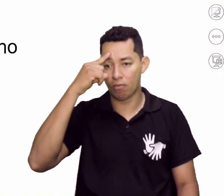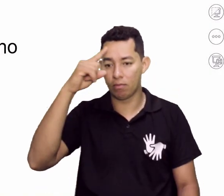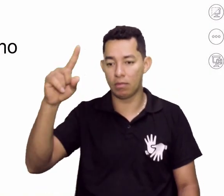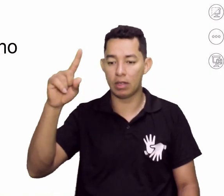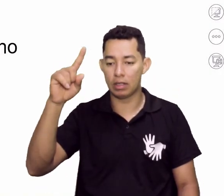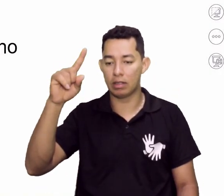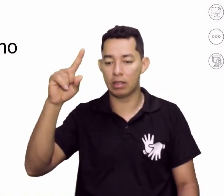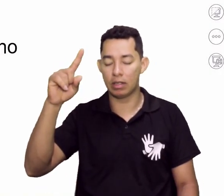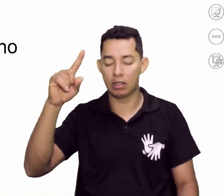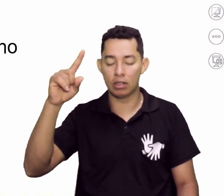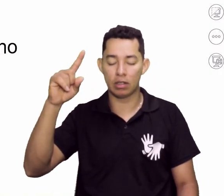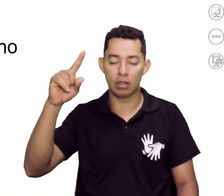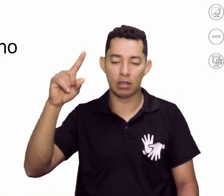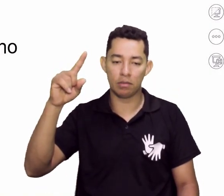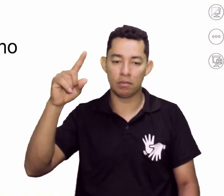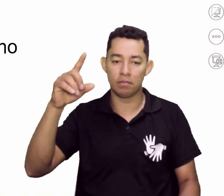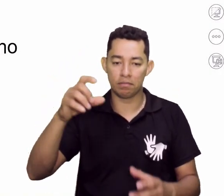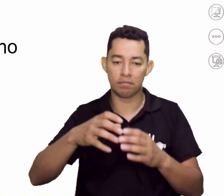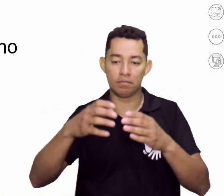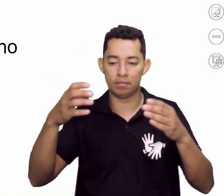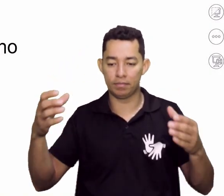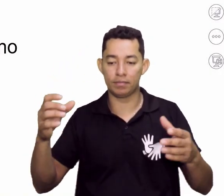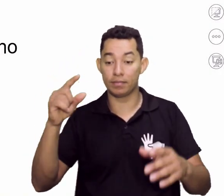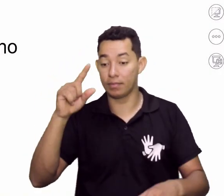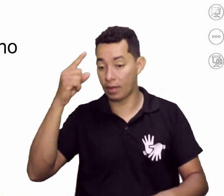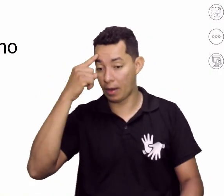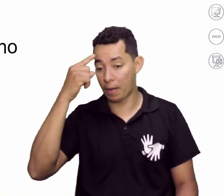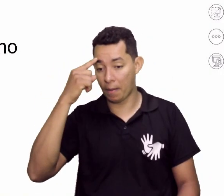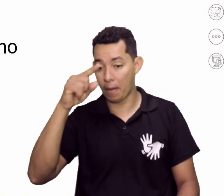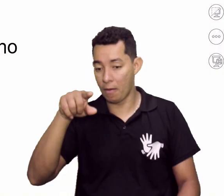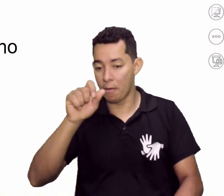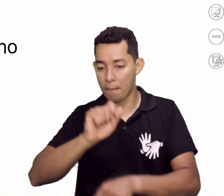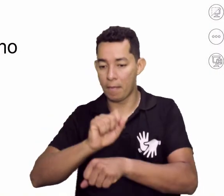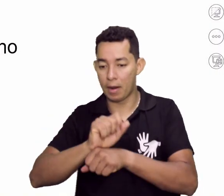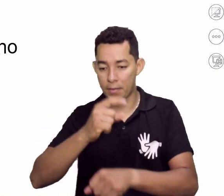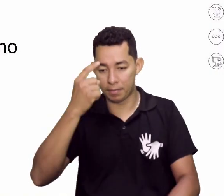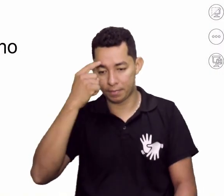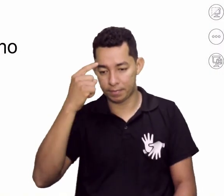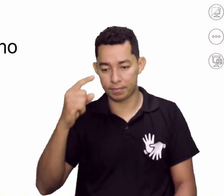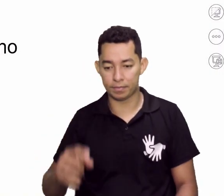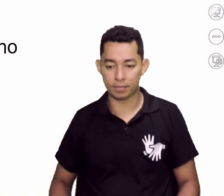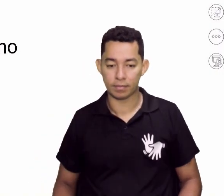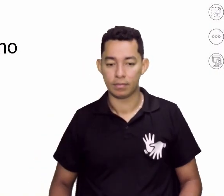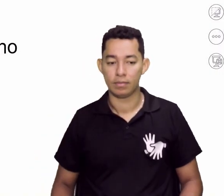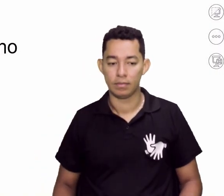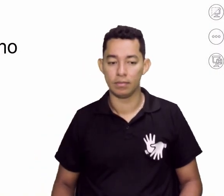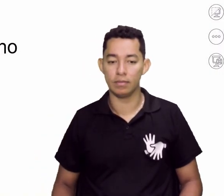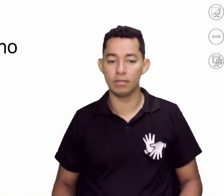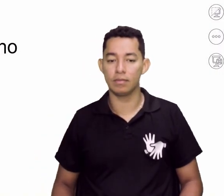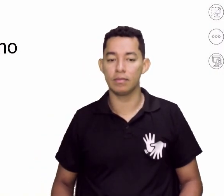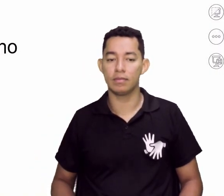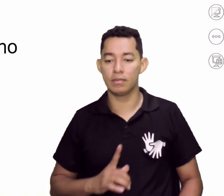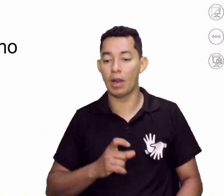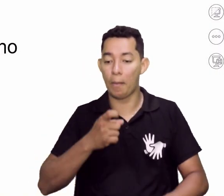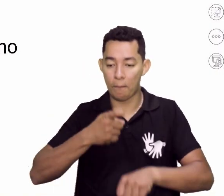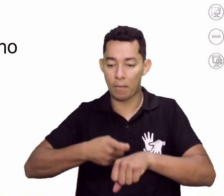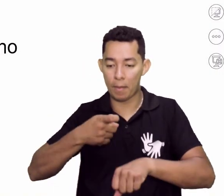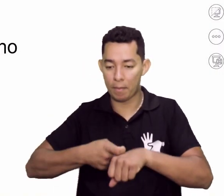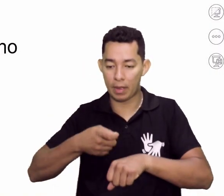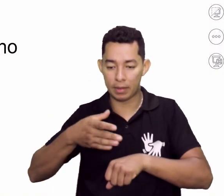assim, gigantesca como essa aqui. Se for parar para pensar, né? Havia uma pedra no meio do